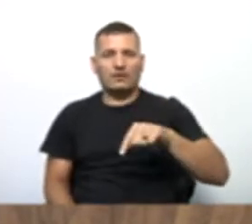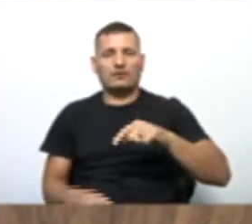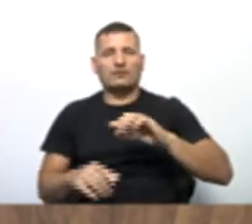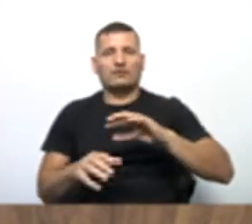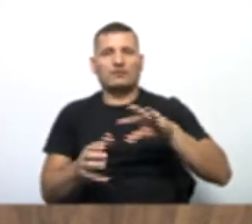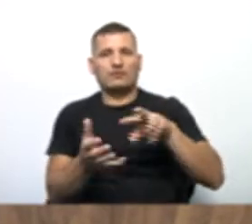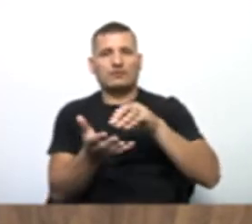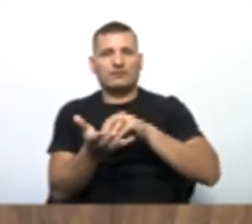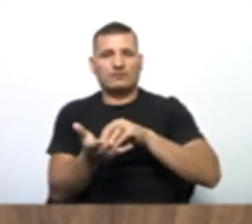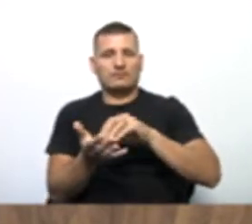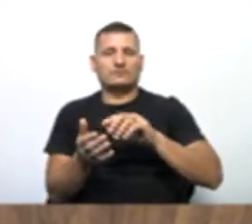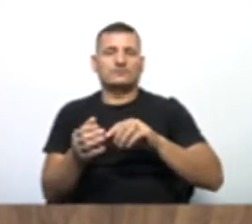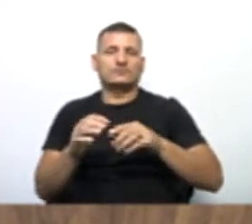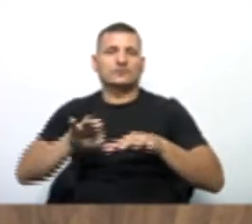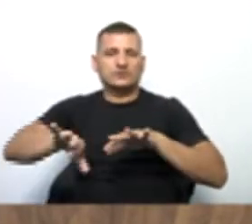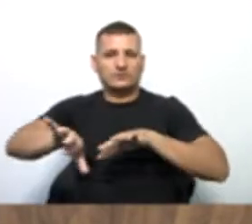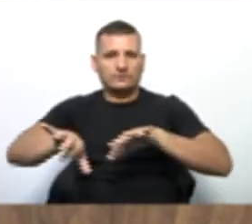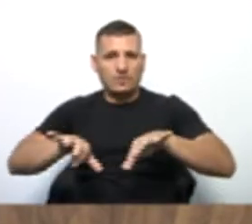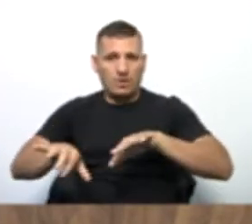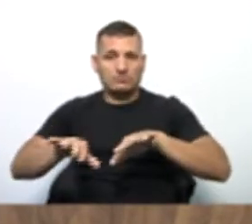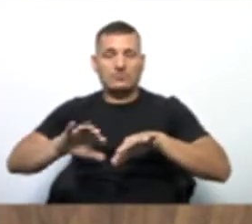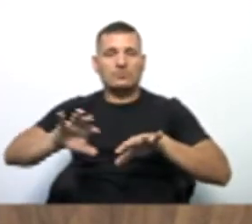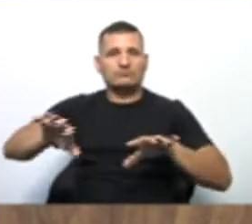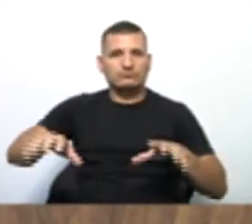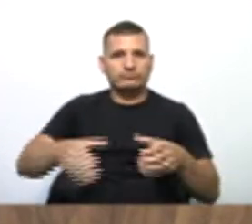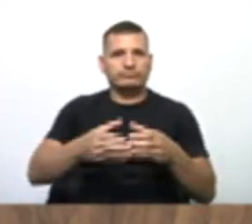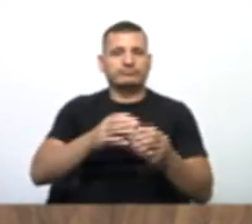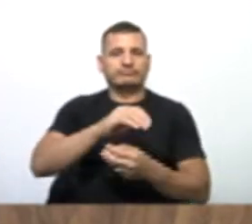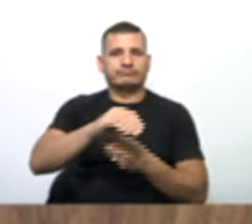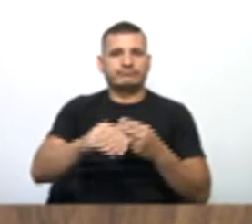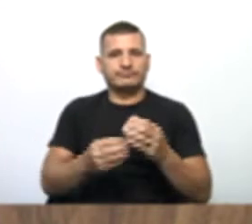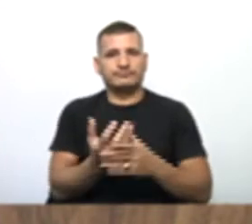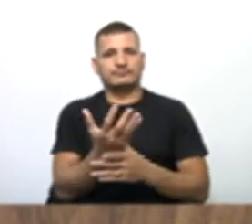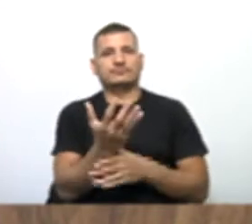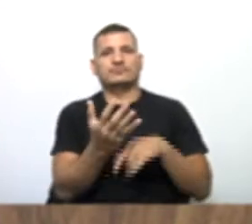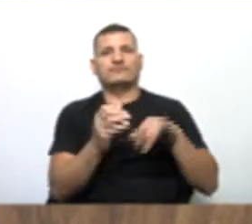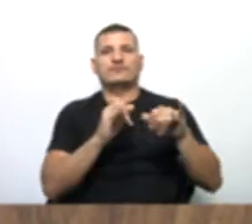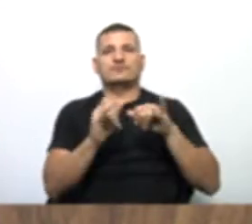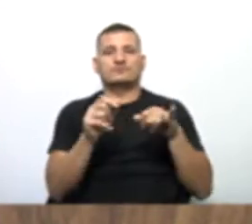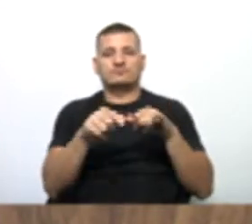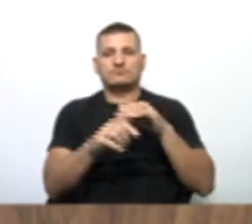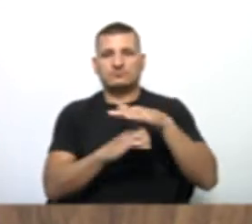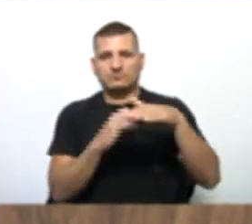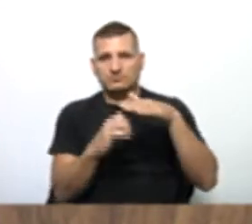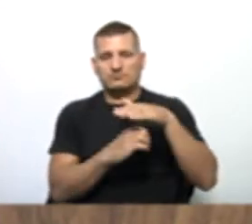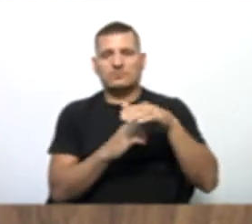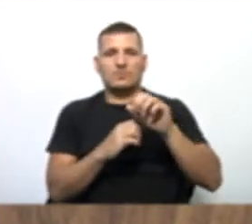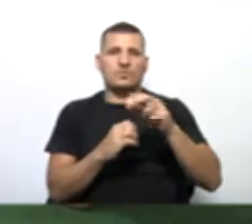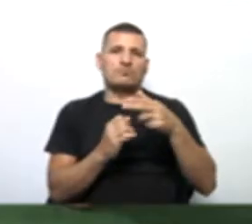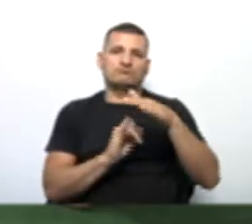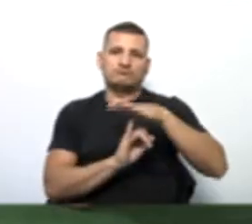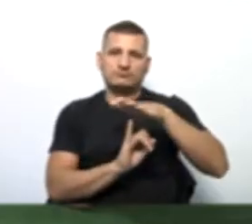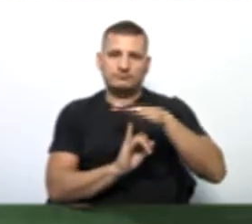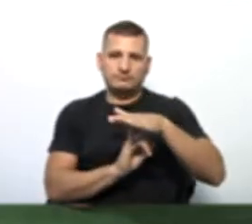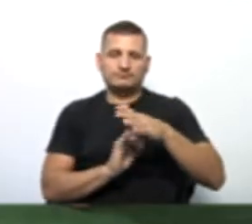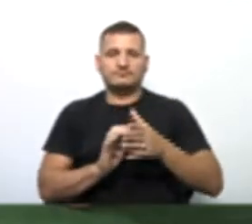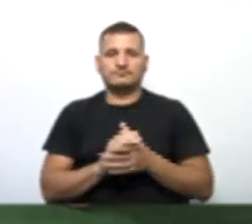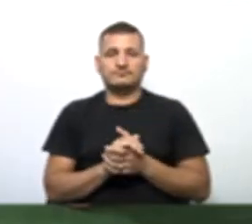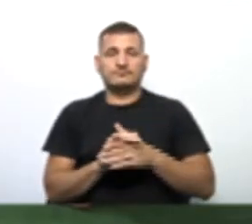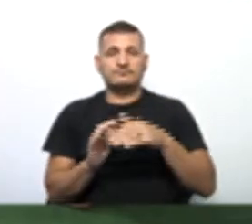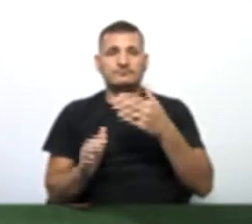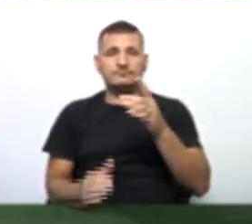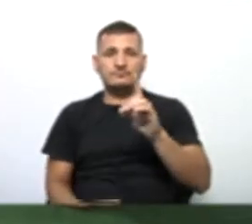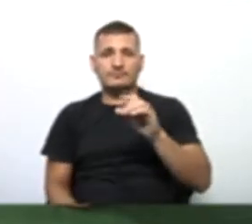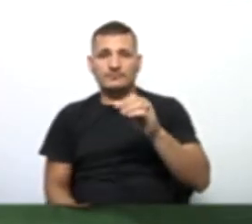juntados esses dados, eles vão se tornar informação para essa organização ou para essa empresa. Então, os dados, né, a gente gosta de falar que